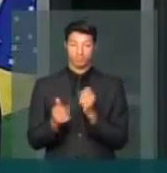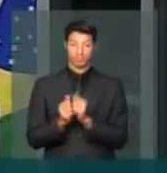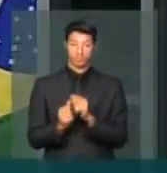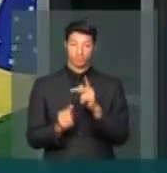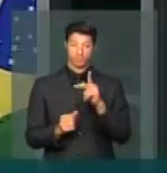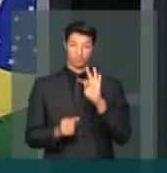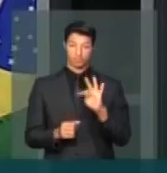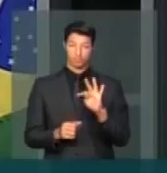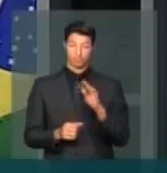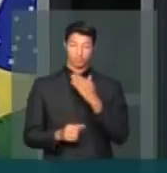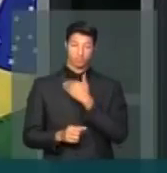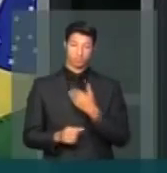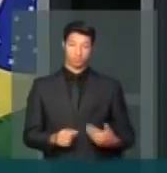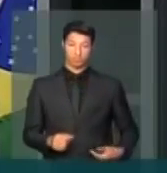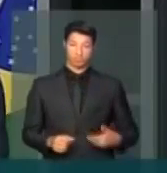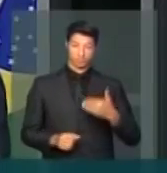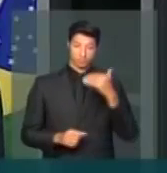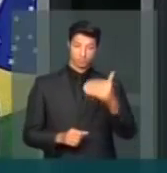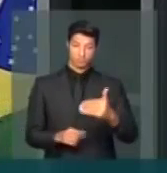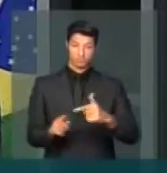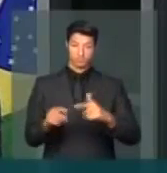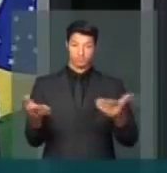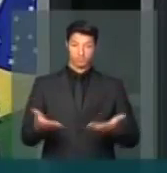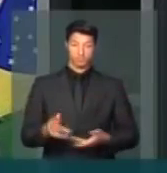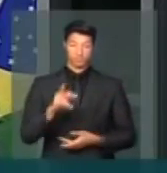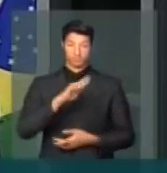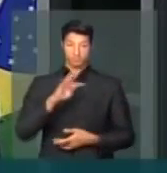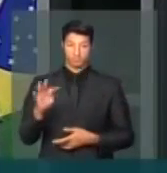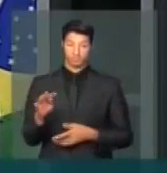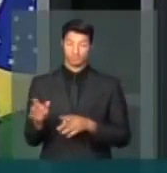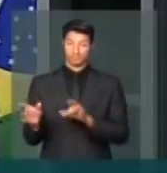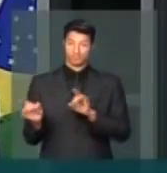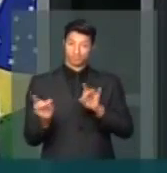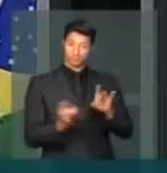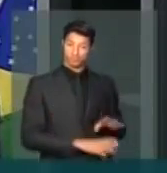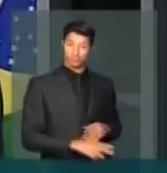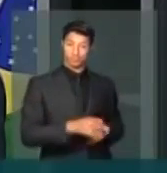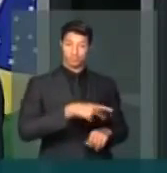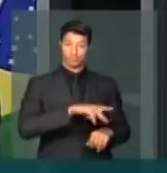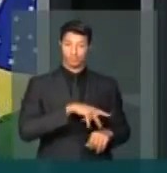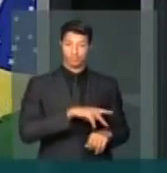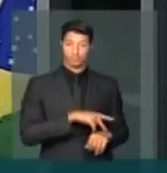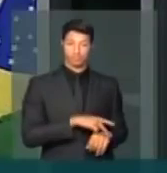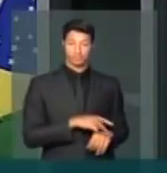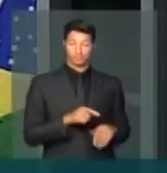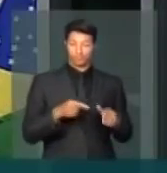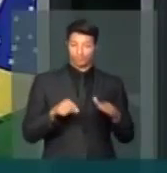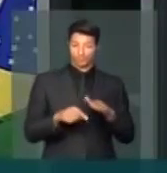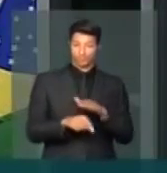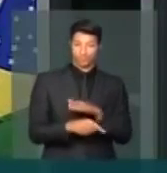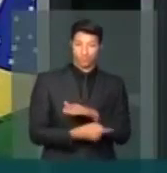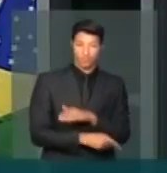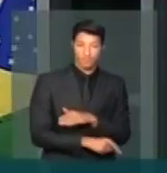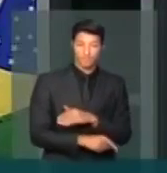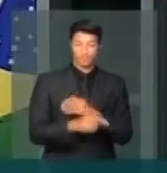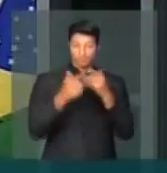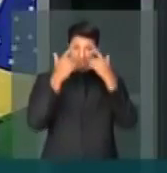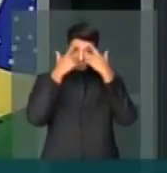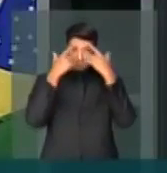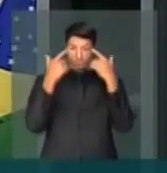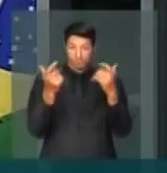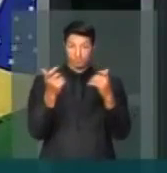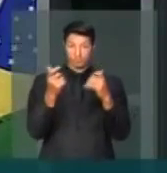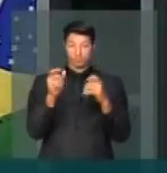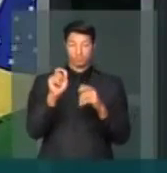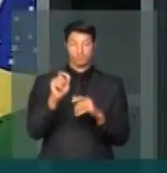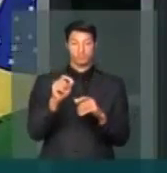o PT à frente. Agora, o PT está deixando o país mergulhado nessa violência